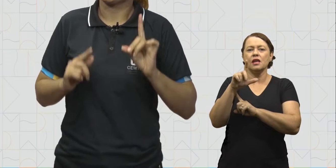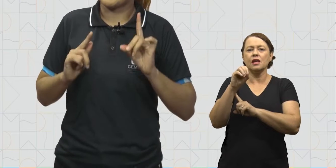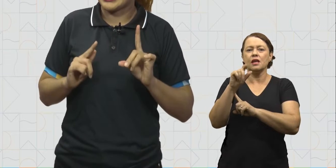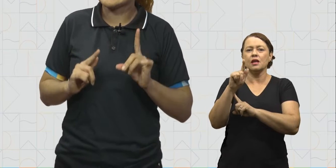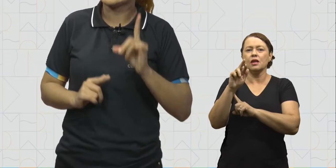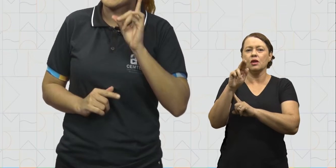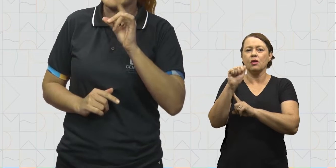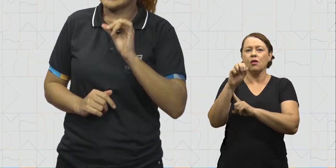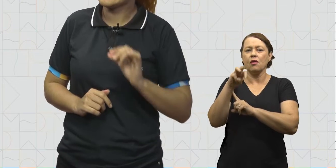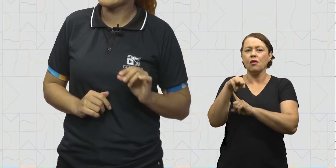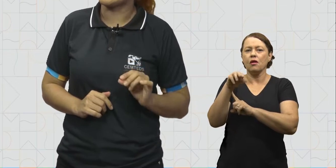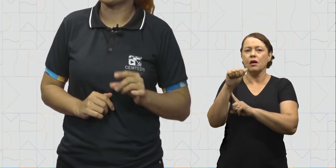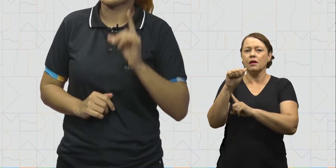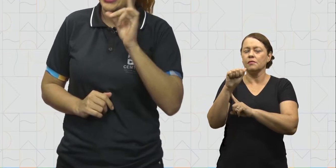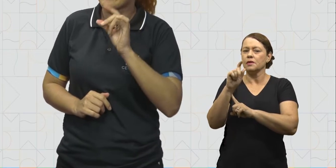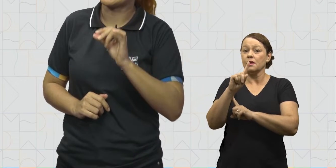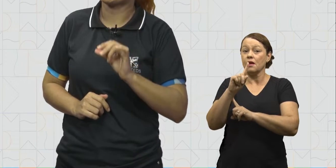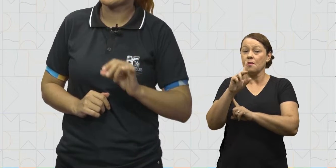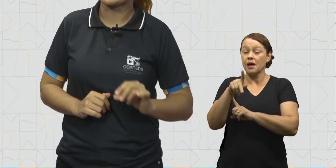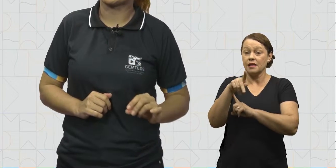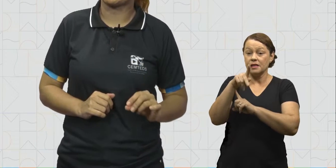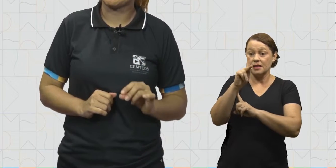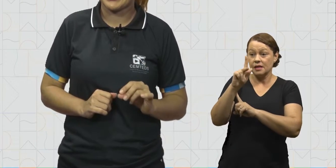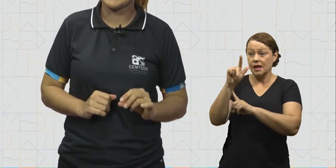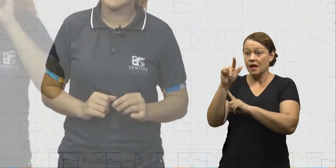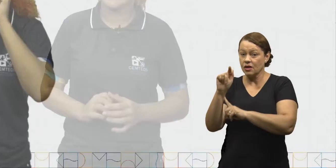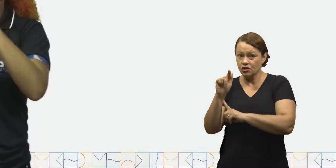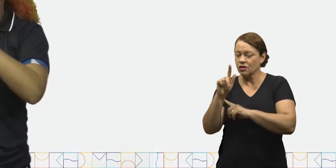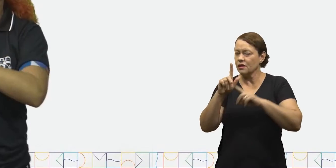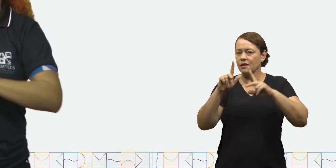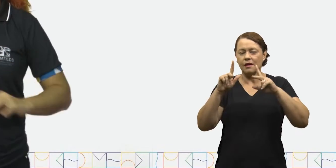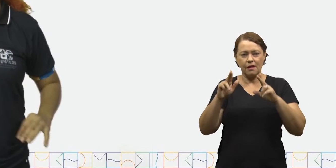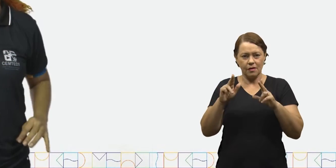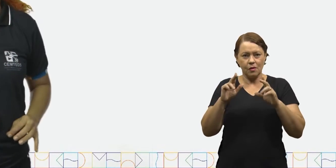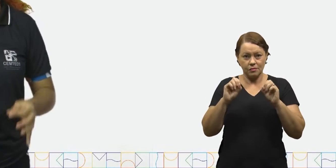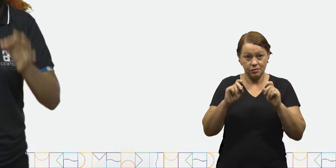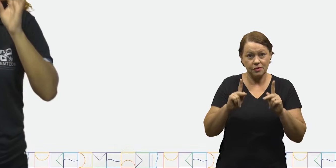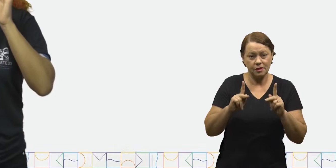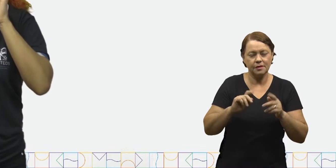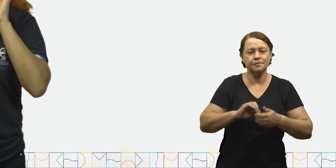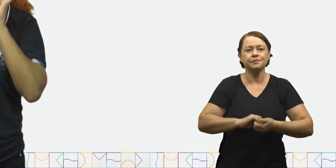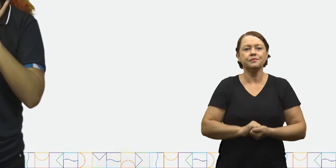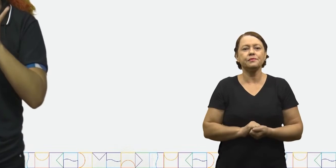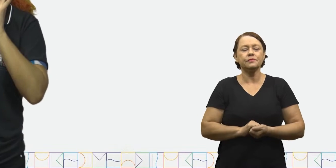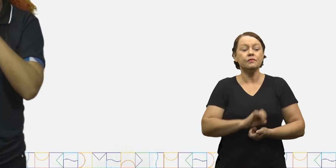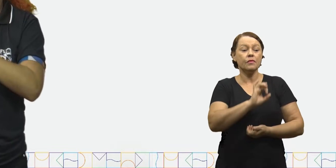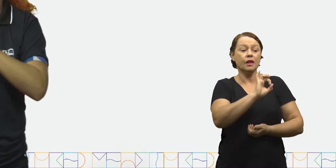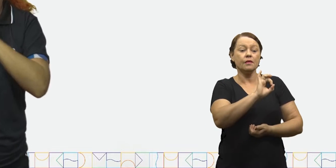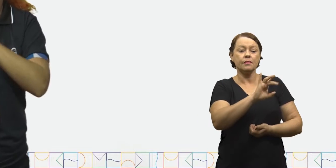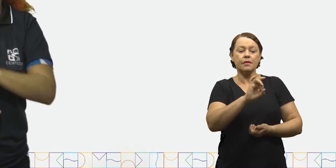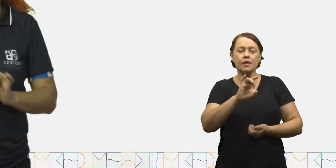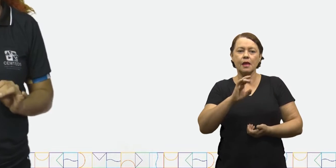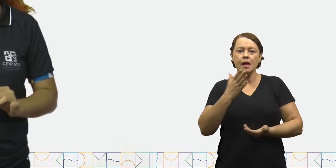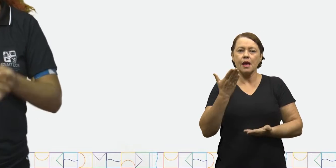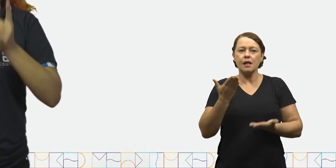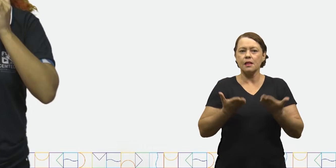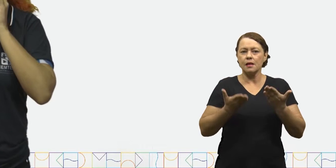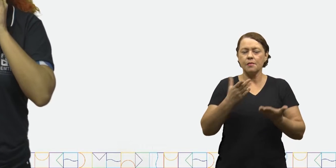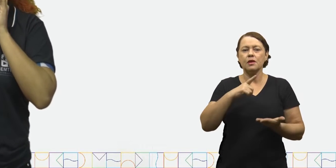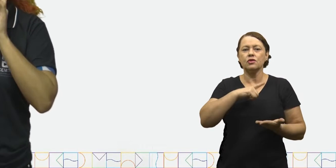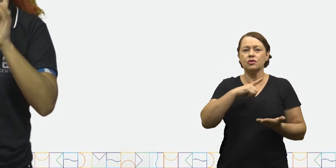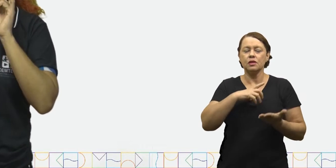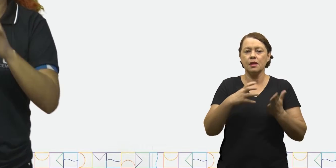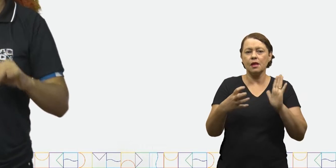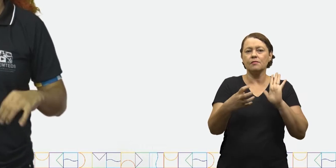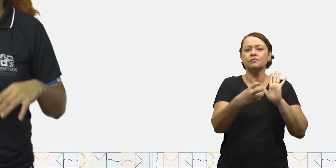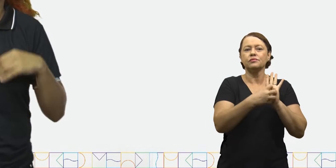quilograma, mas atenção, é a mesma coisa, tudo bem? Cada medida tem uma simbologia,